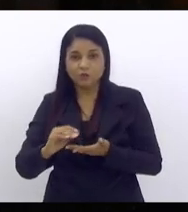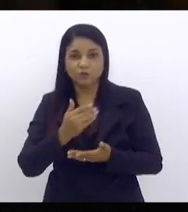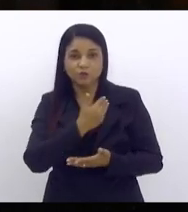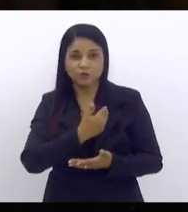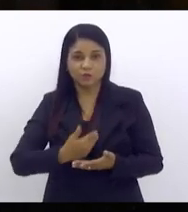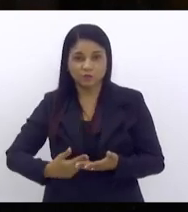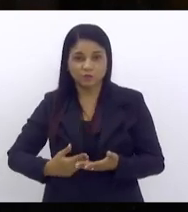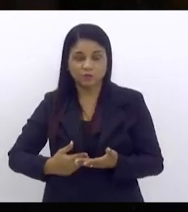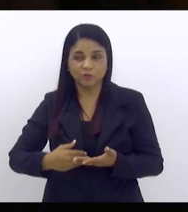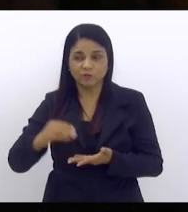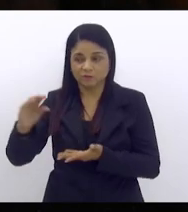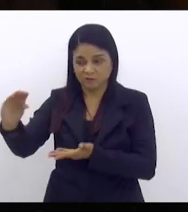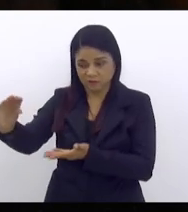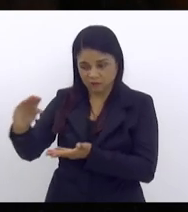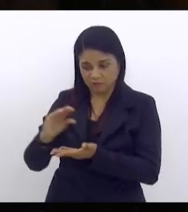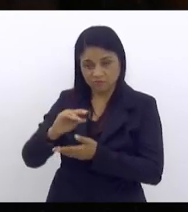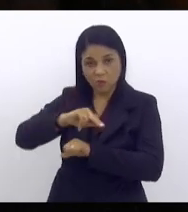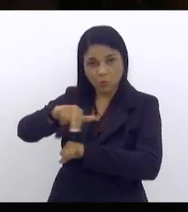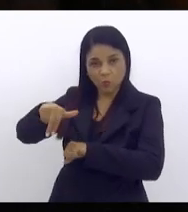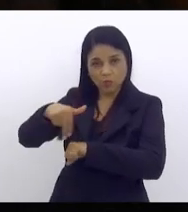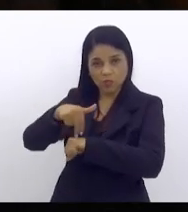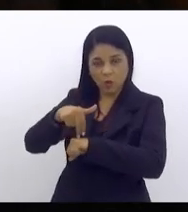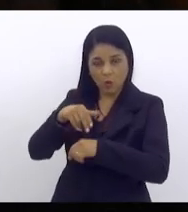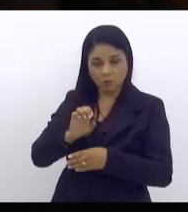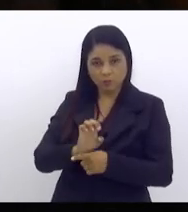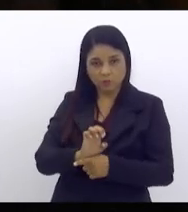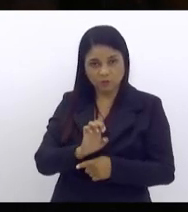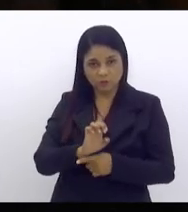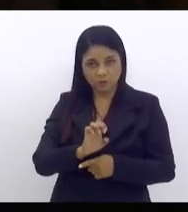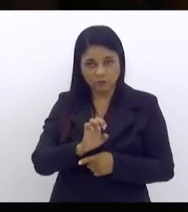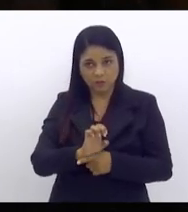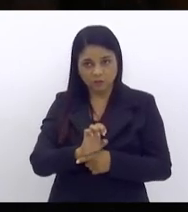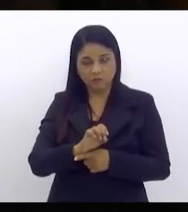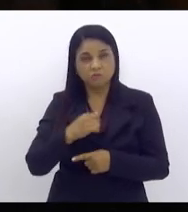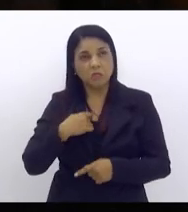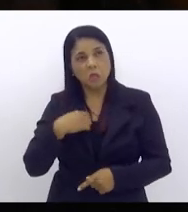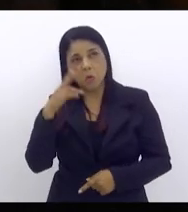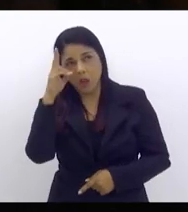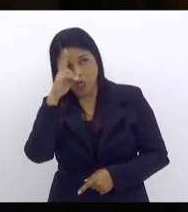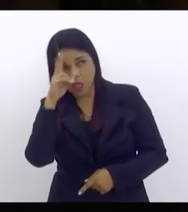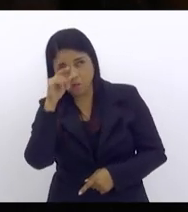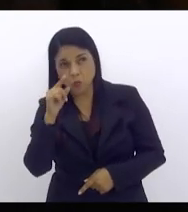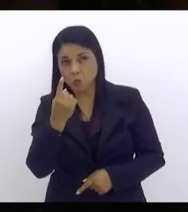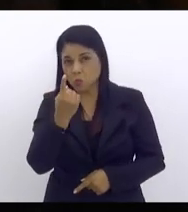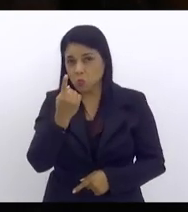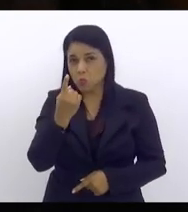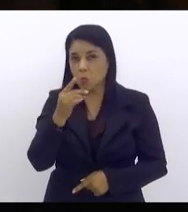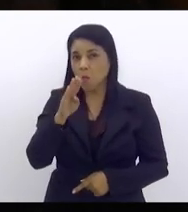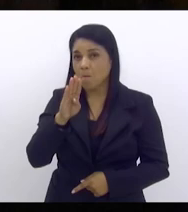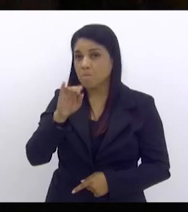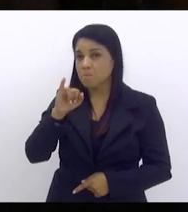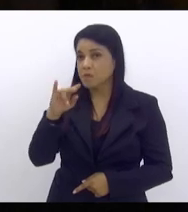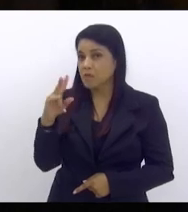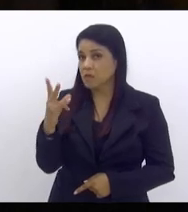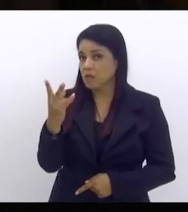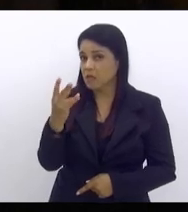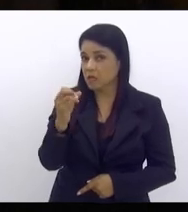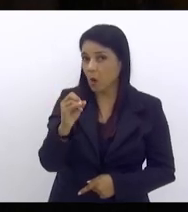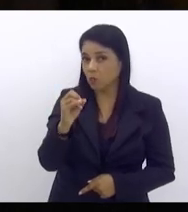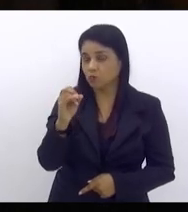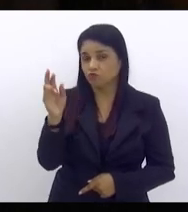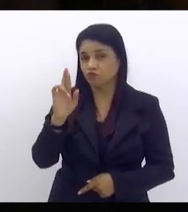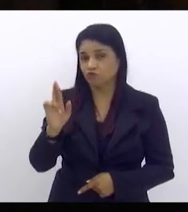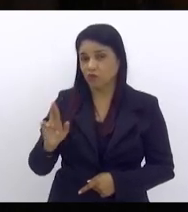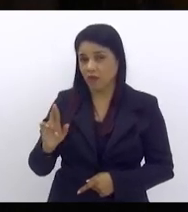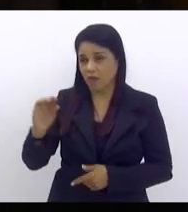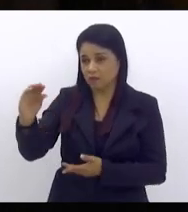da União para o Estado, salvo eu de memória, foi um bilhão de reais à